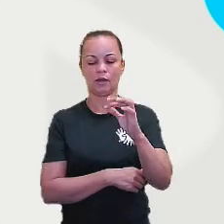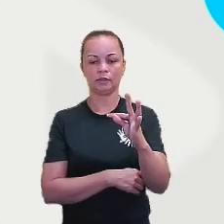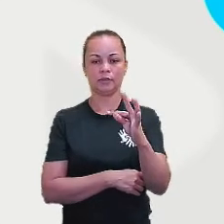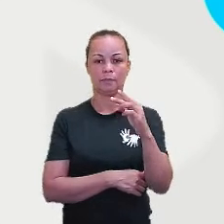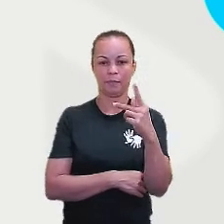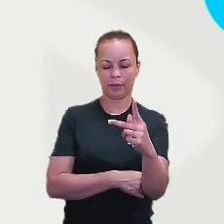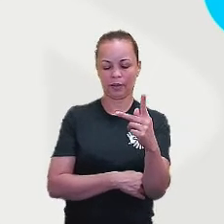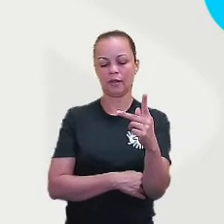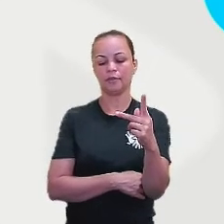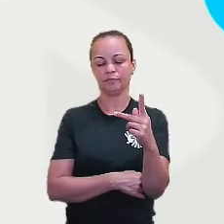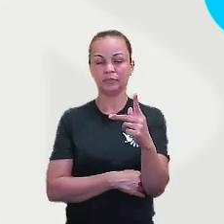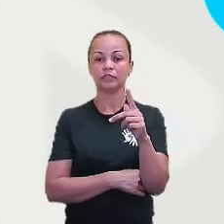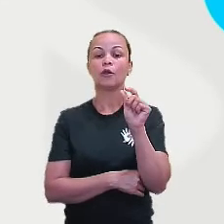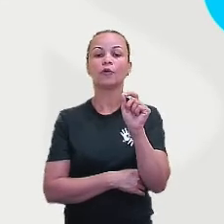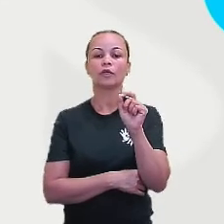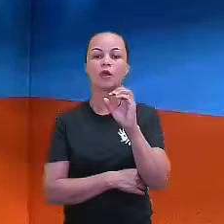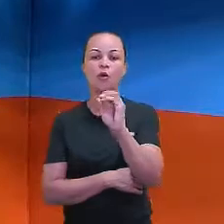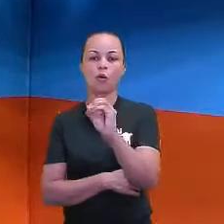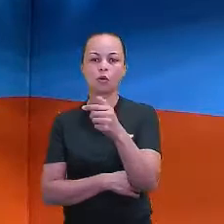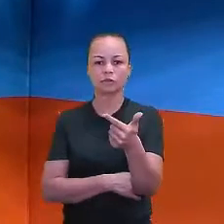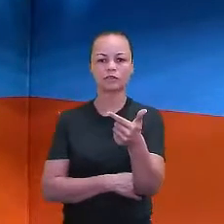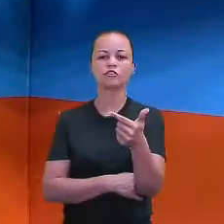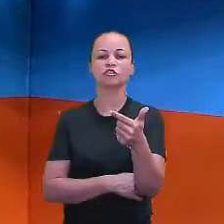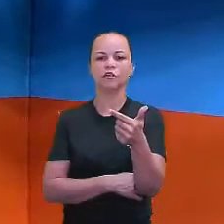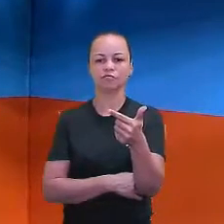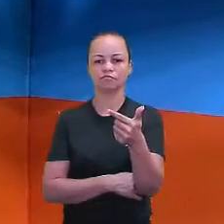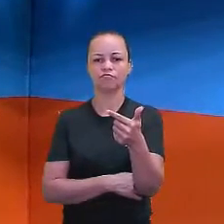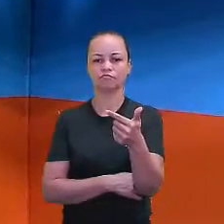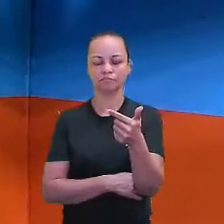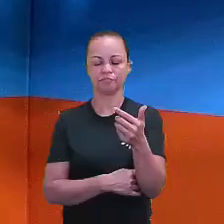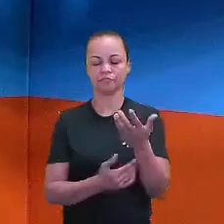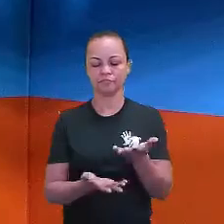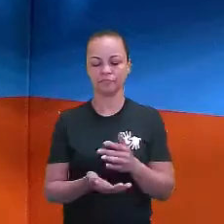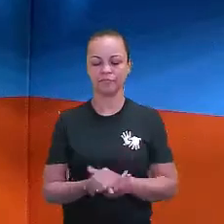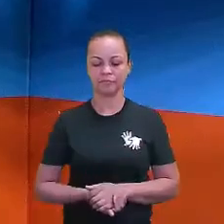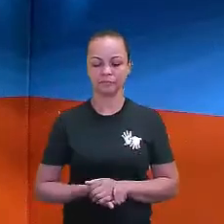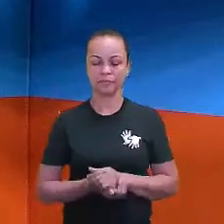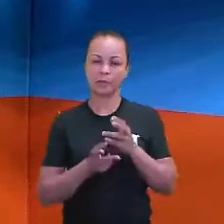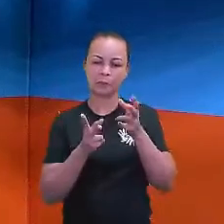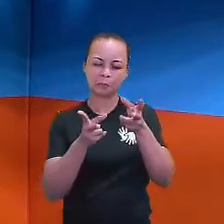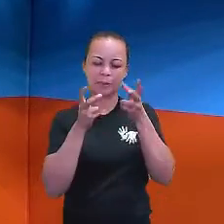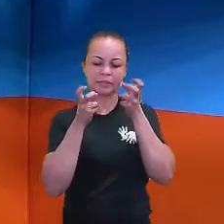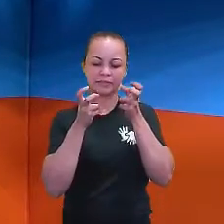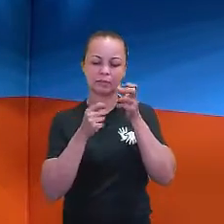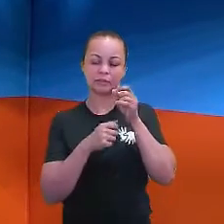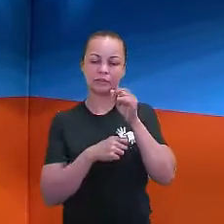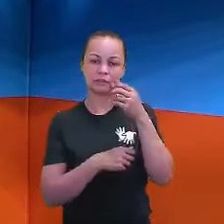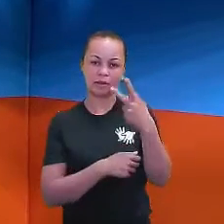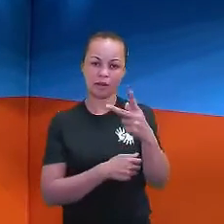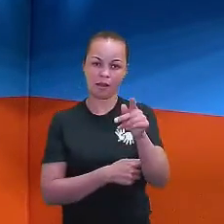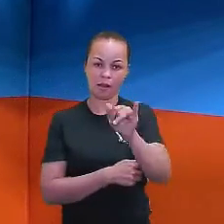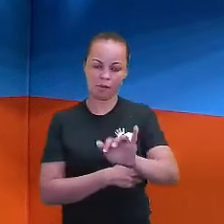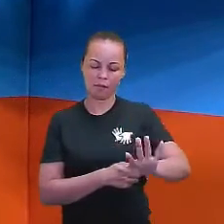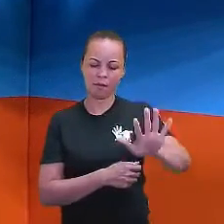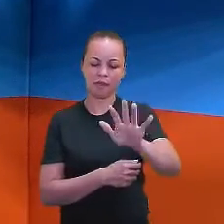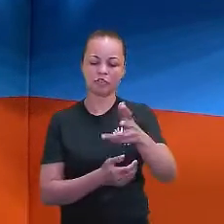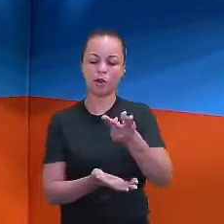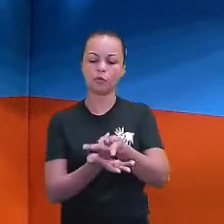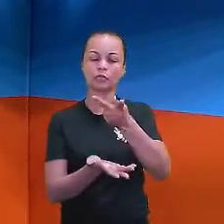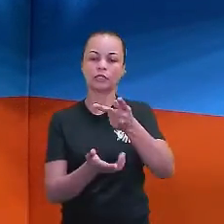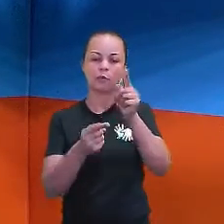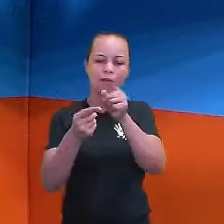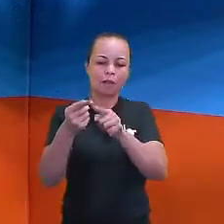trifosfato, oxigênio. Volta aqui comigo, por favor, produção. Então, ó, percebe nitidamente nessa imagem, aqui está ocorrendo o quê?